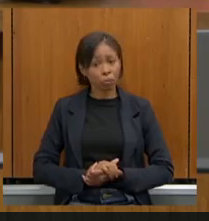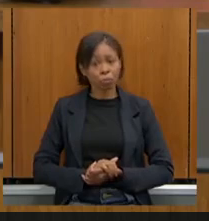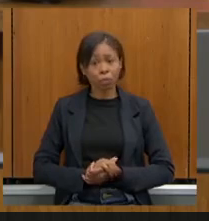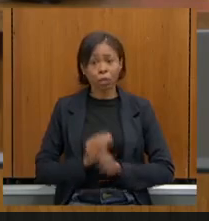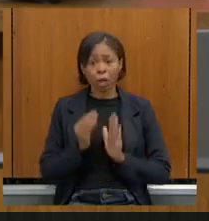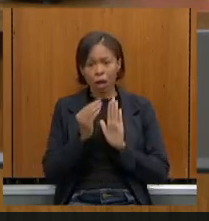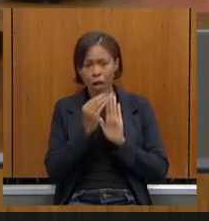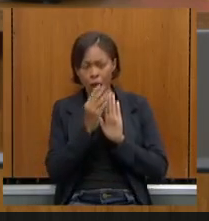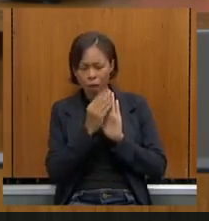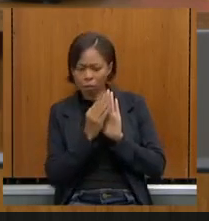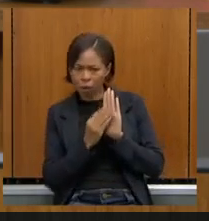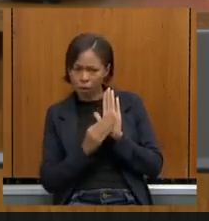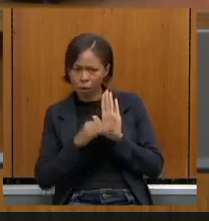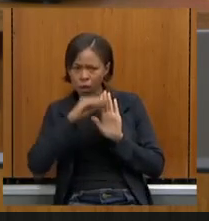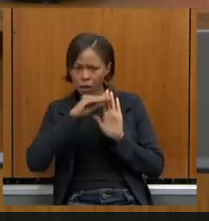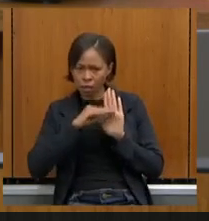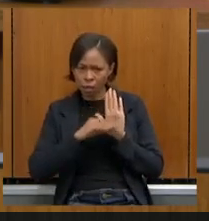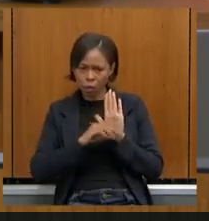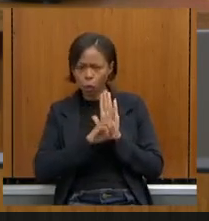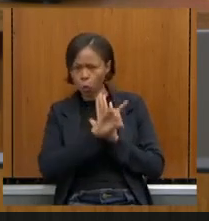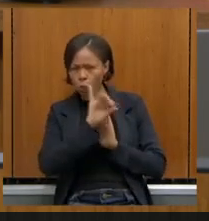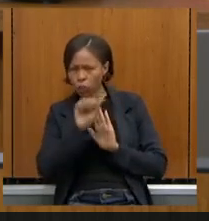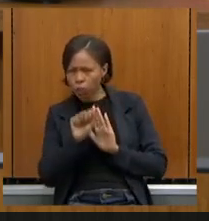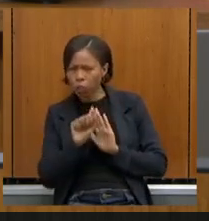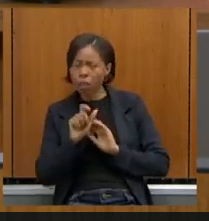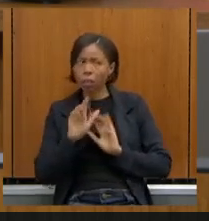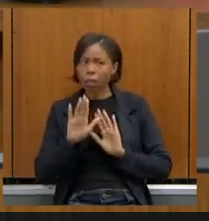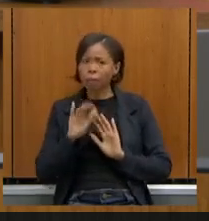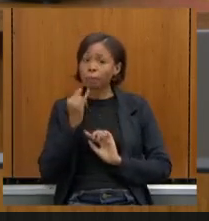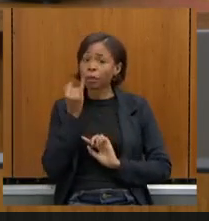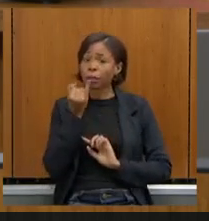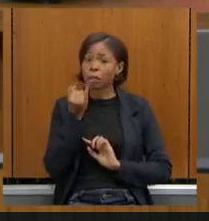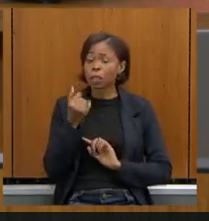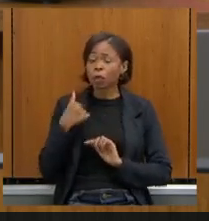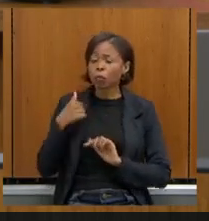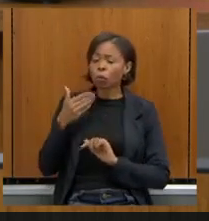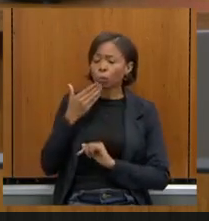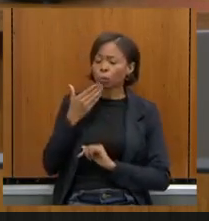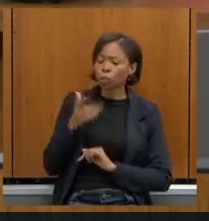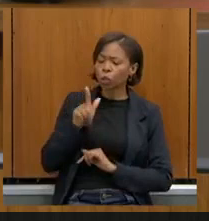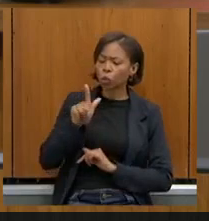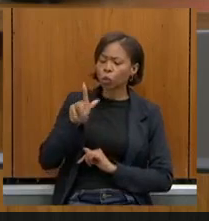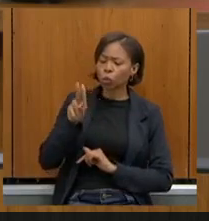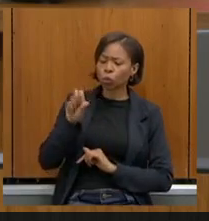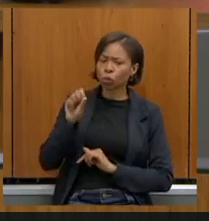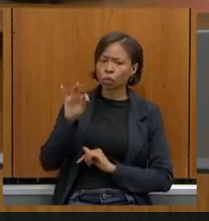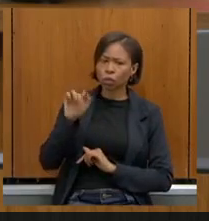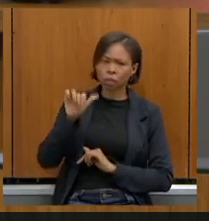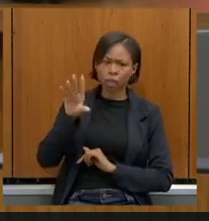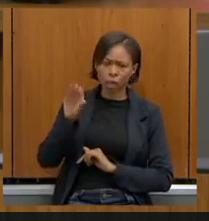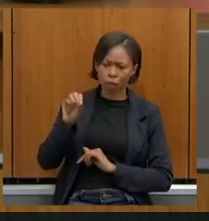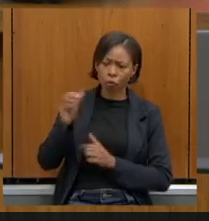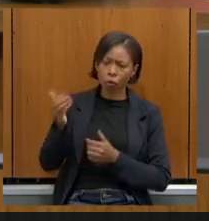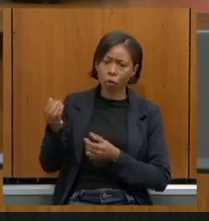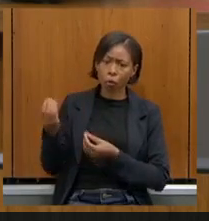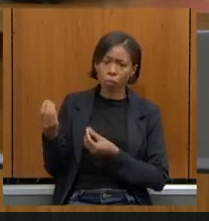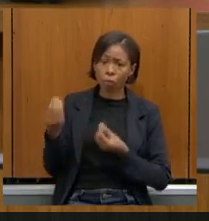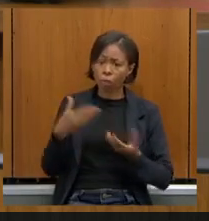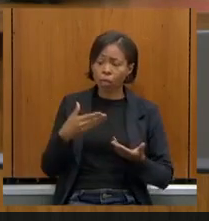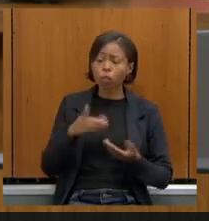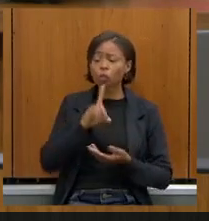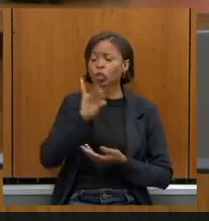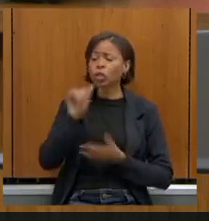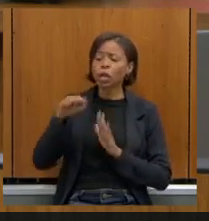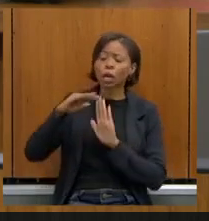importante, eu vou pedir ao Gustavo que sempre mande a agenda para as comissões, para